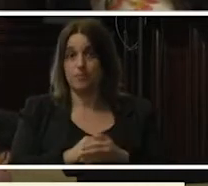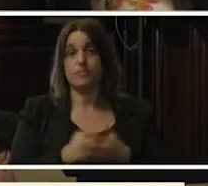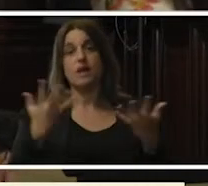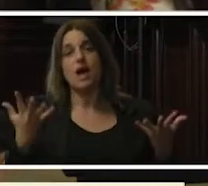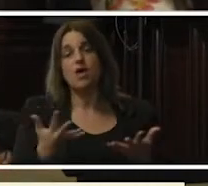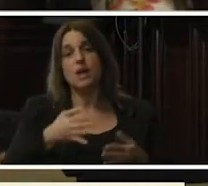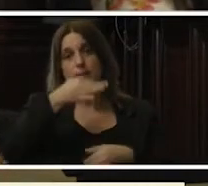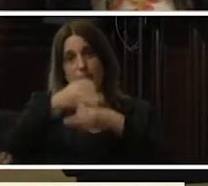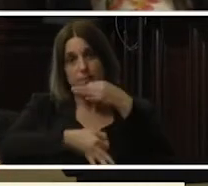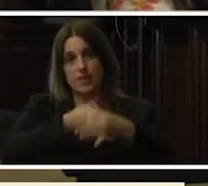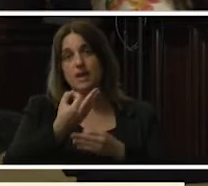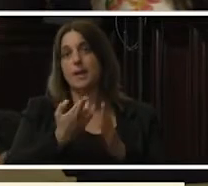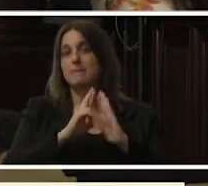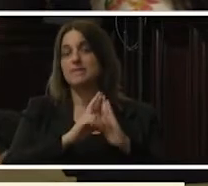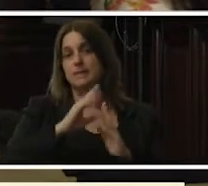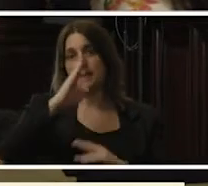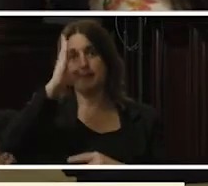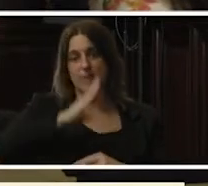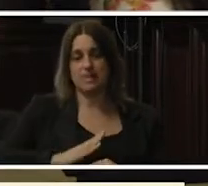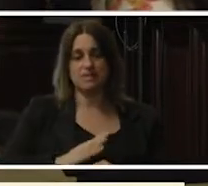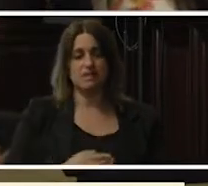la palabra al representante de Brasil.